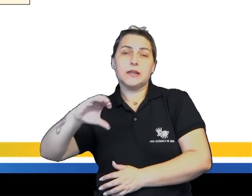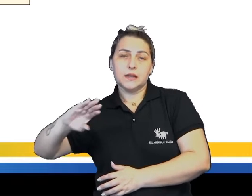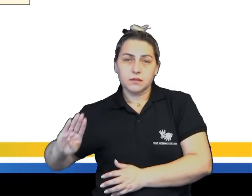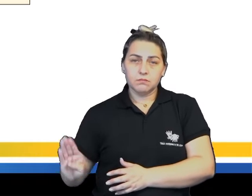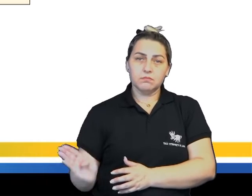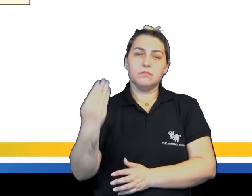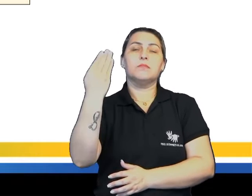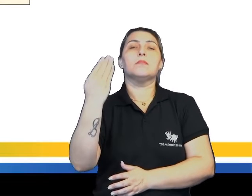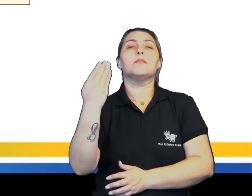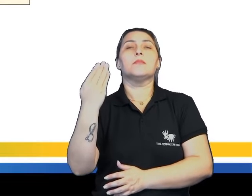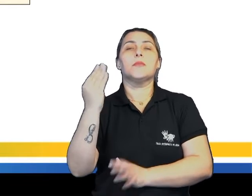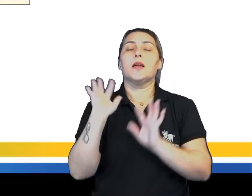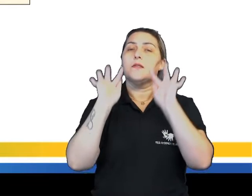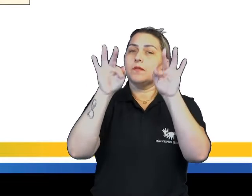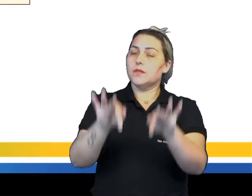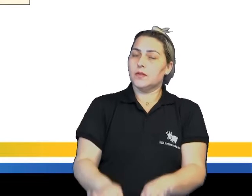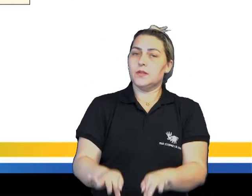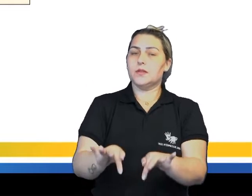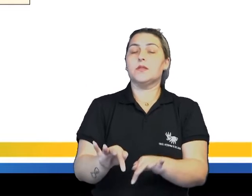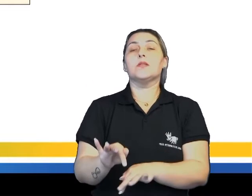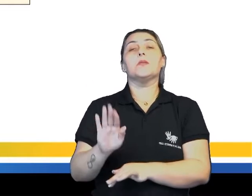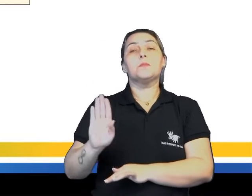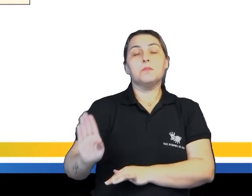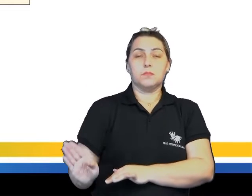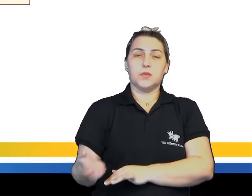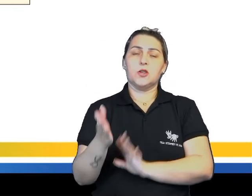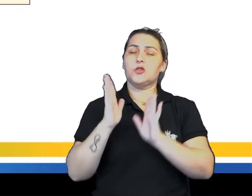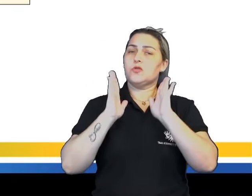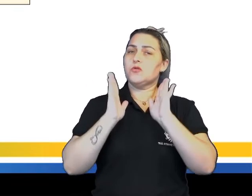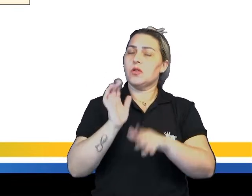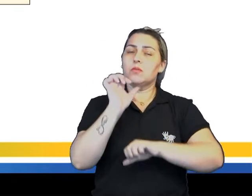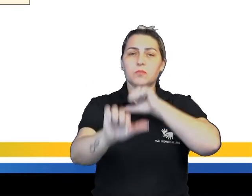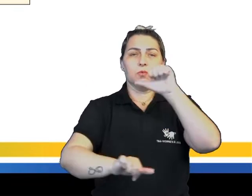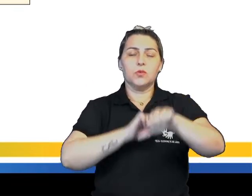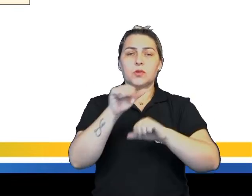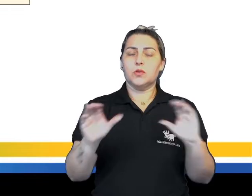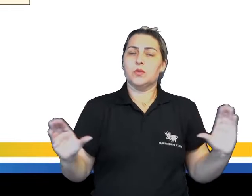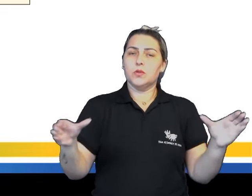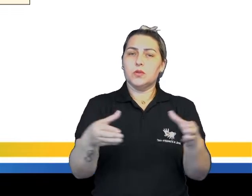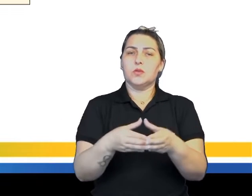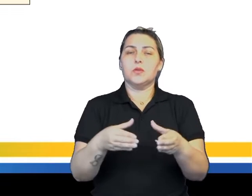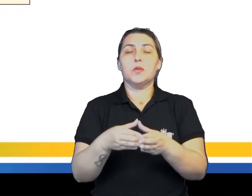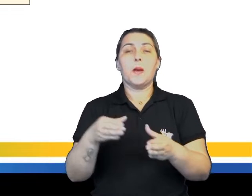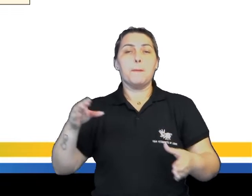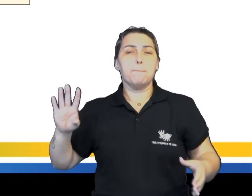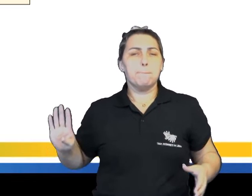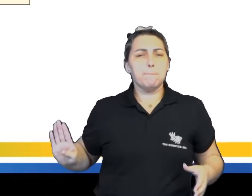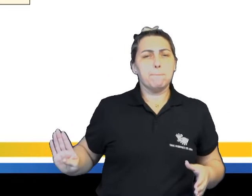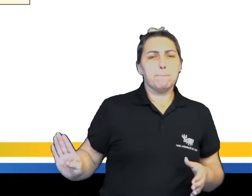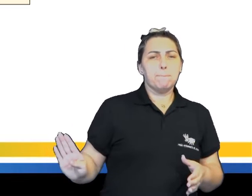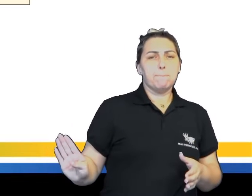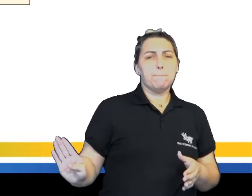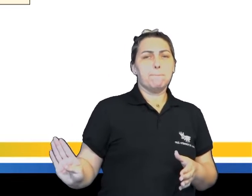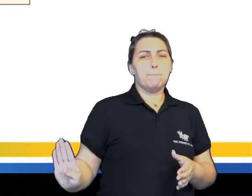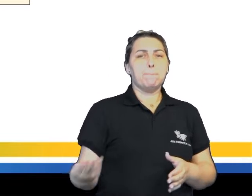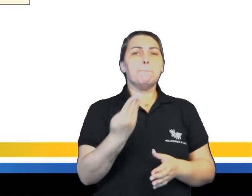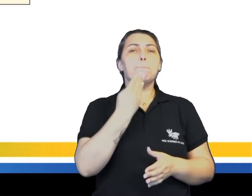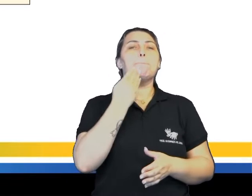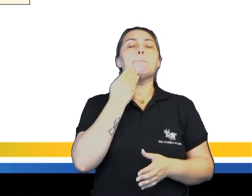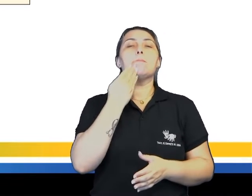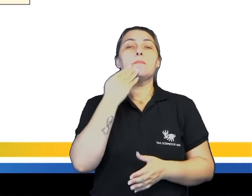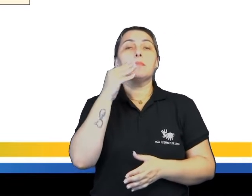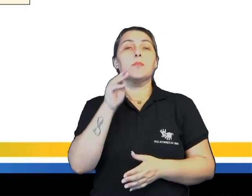de milhar. Encerra aí a classe dos milhares e aí a gente já vai para a classe dos milhões. E aí nós vamos